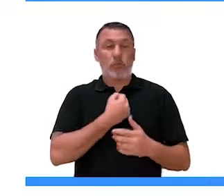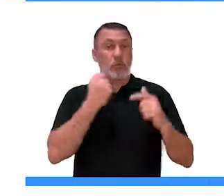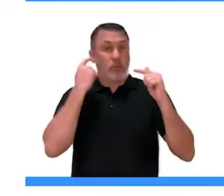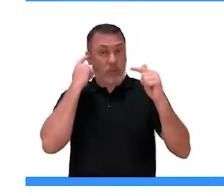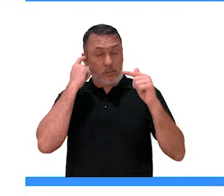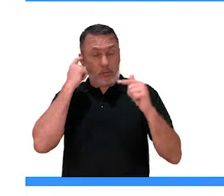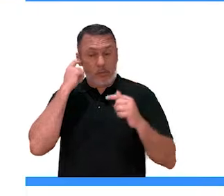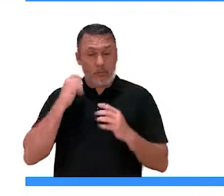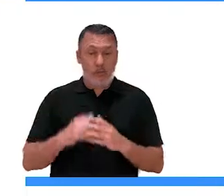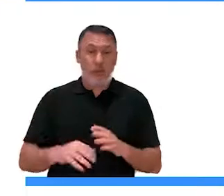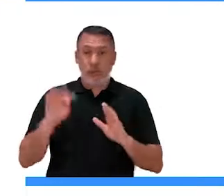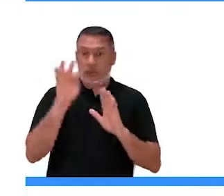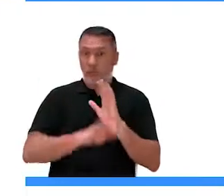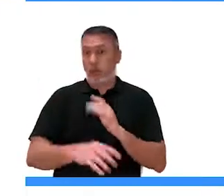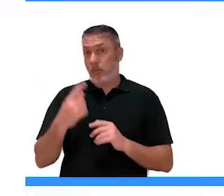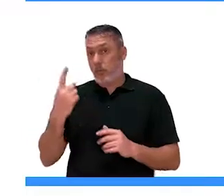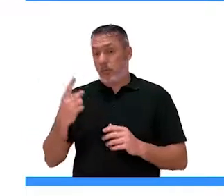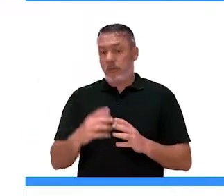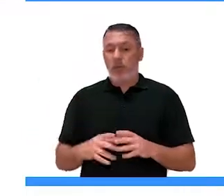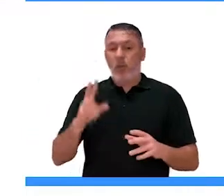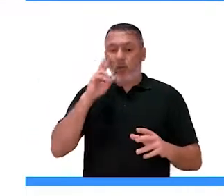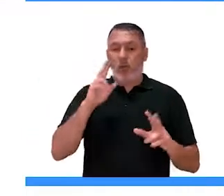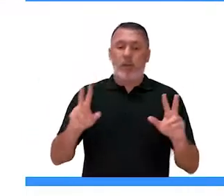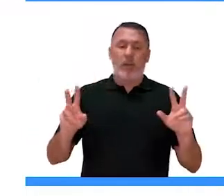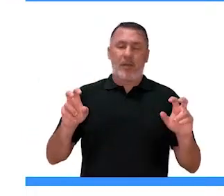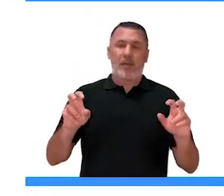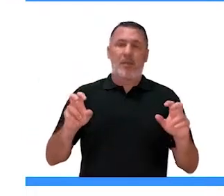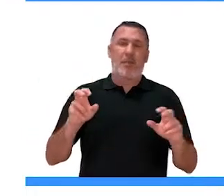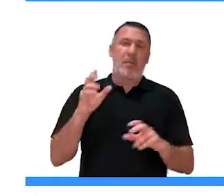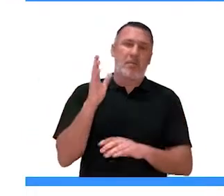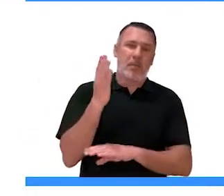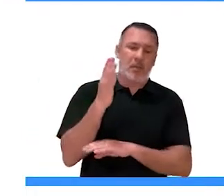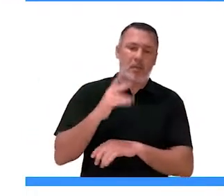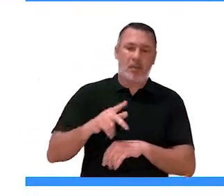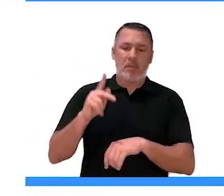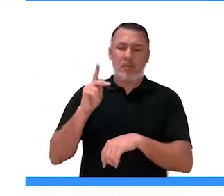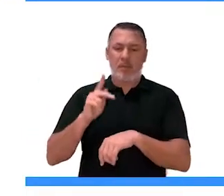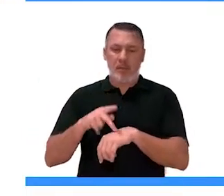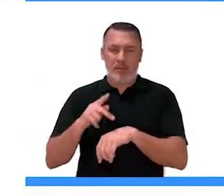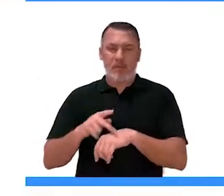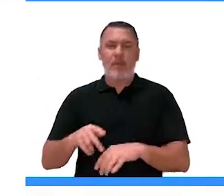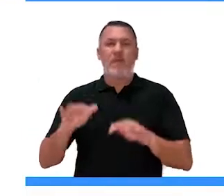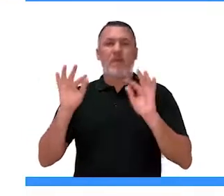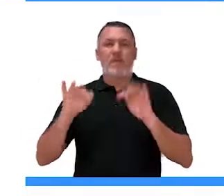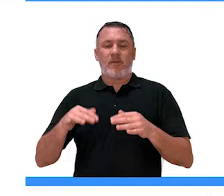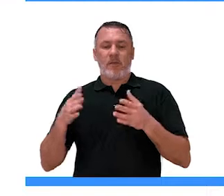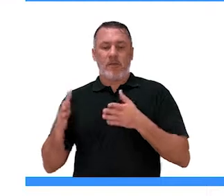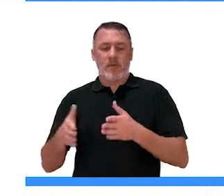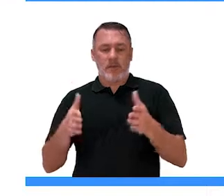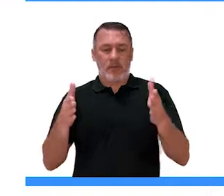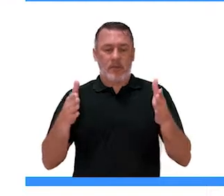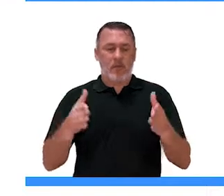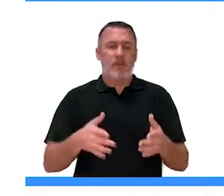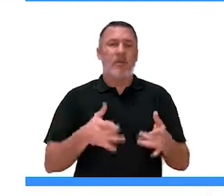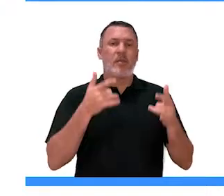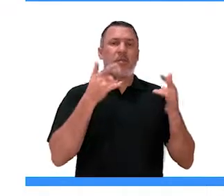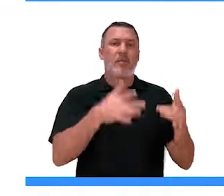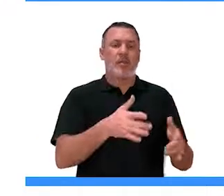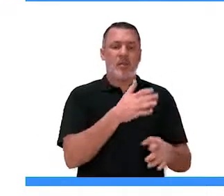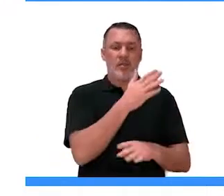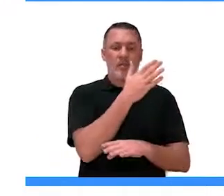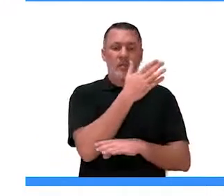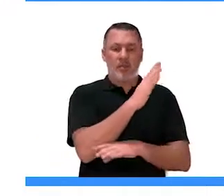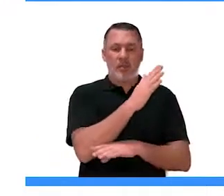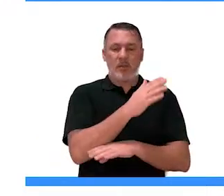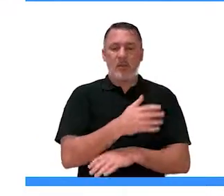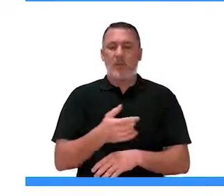Questão 7. Texto 1. É pau, é pedra, é o fim do caminho. É o resto do toco, é um toco sozinho. É um saco